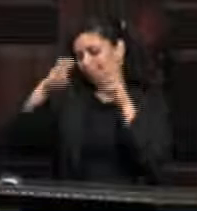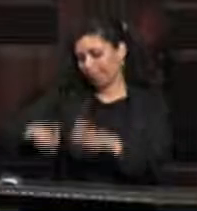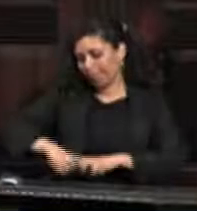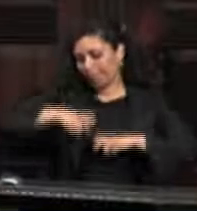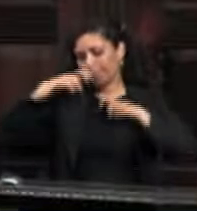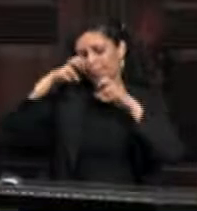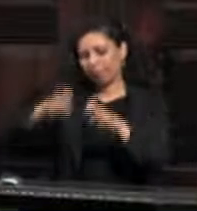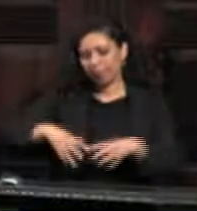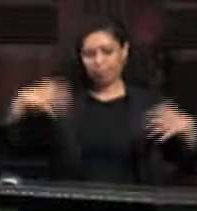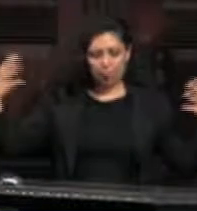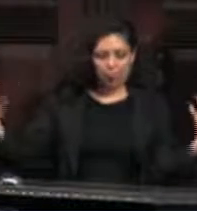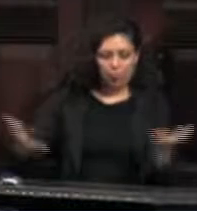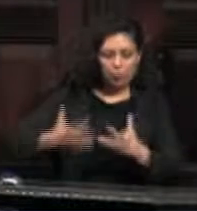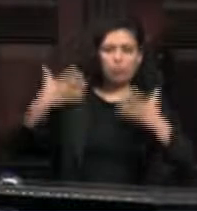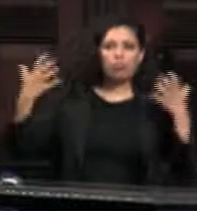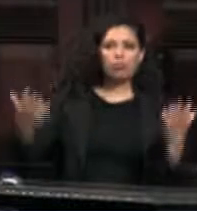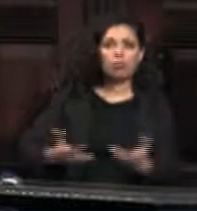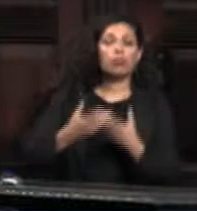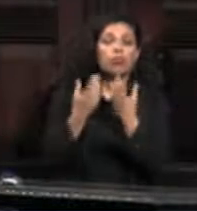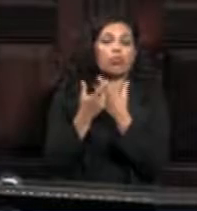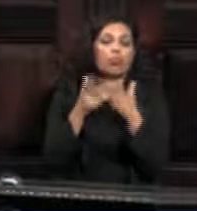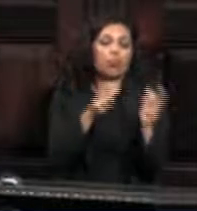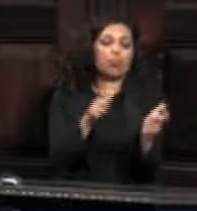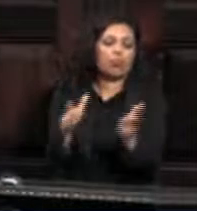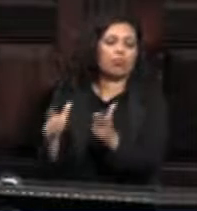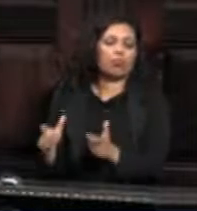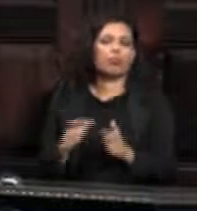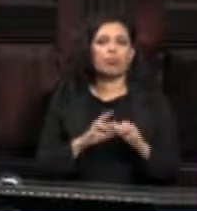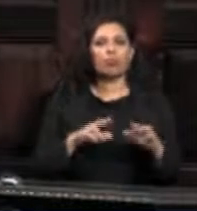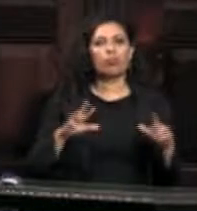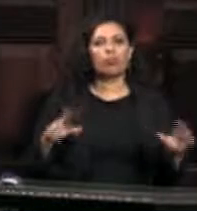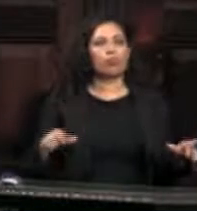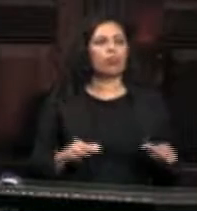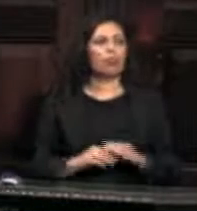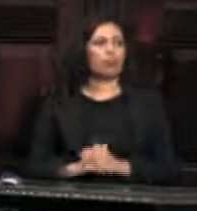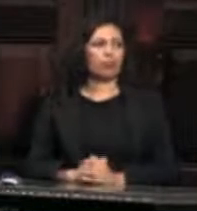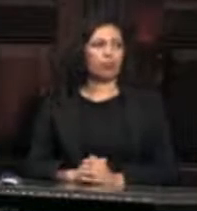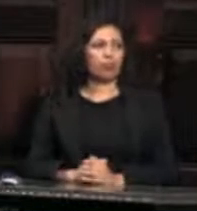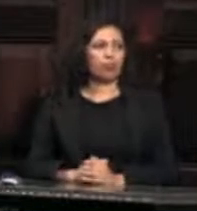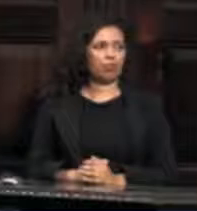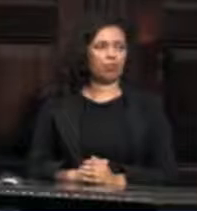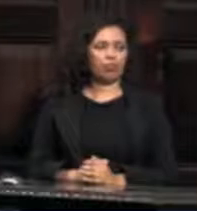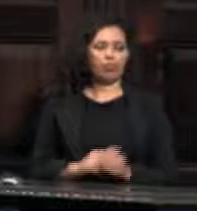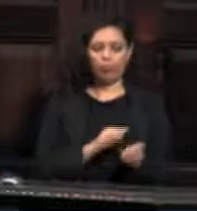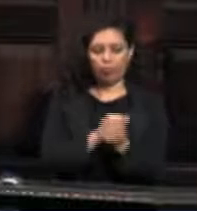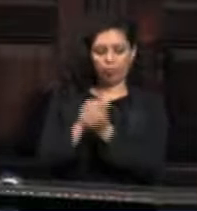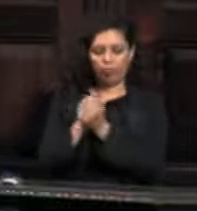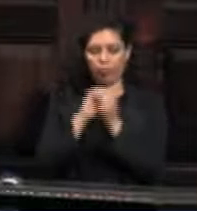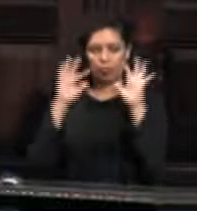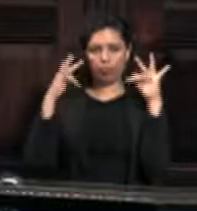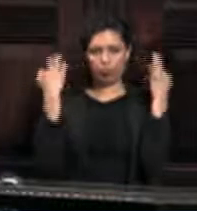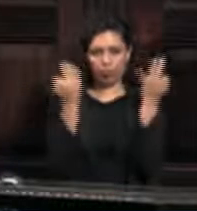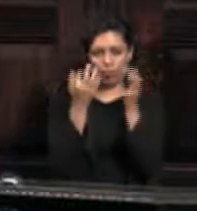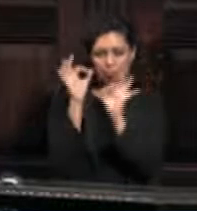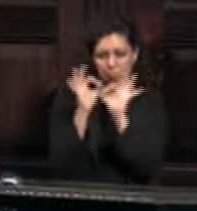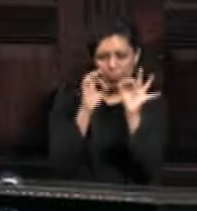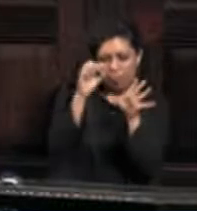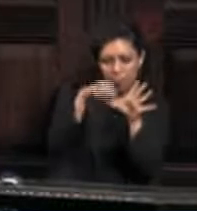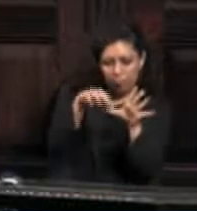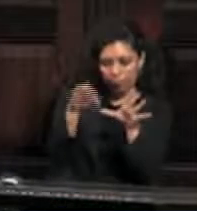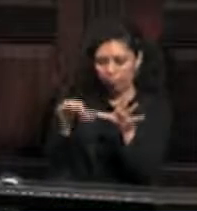hortas e nos seus espaços, nas suas estufas, nos seus espaços de cultivo de flores.